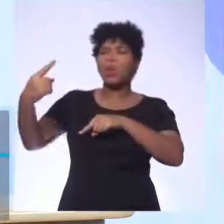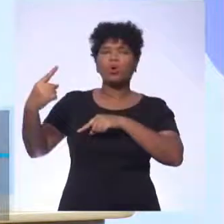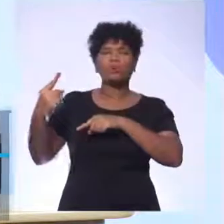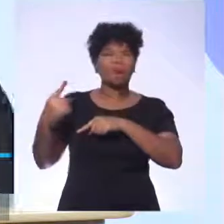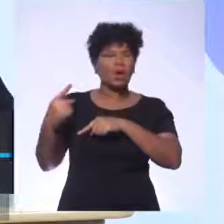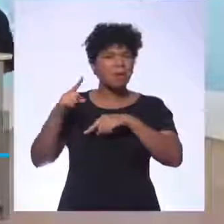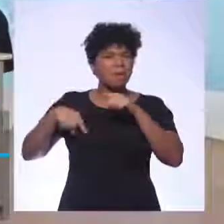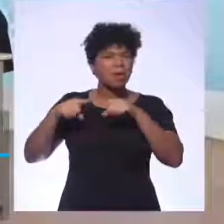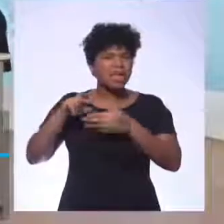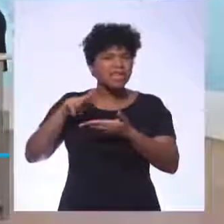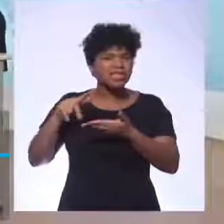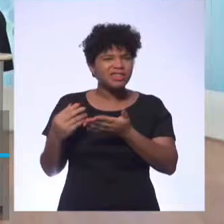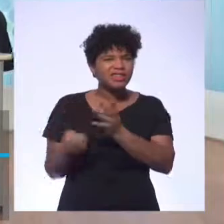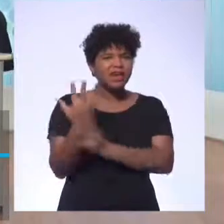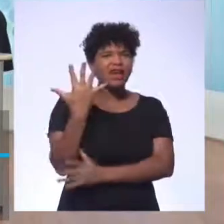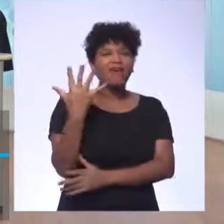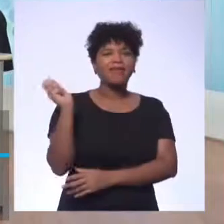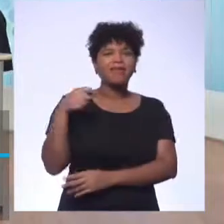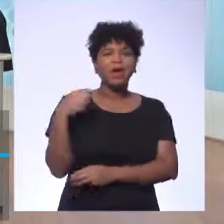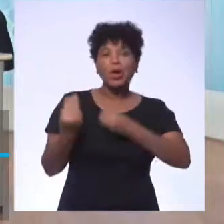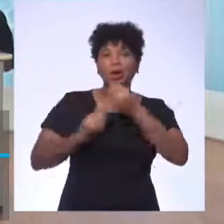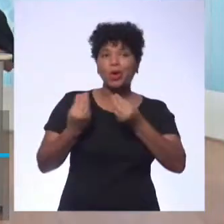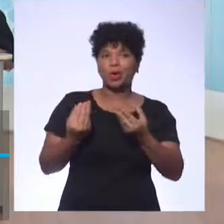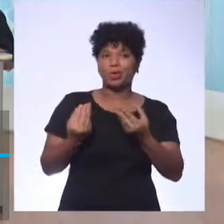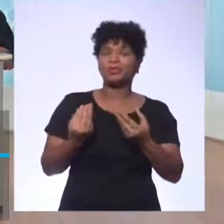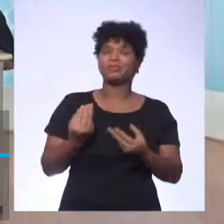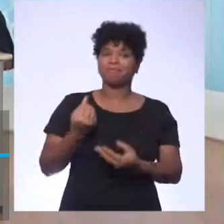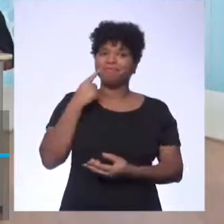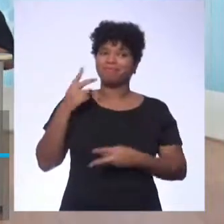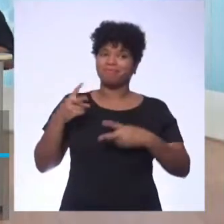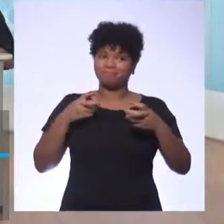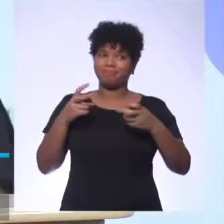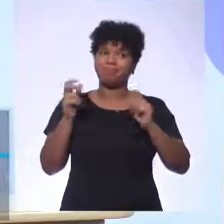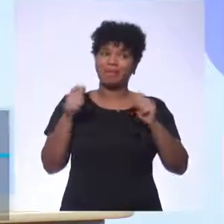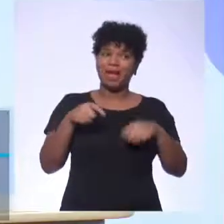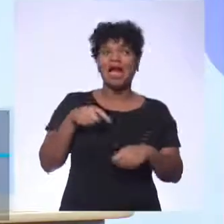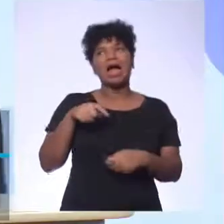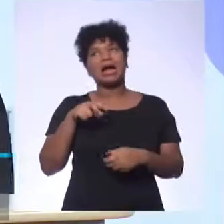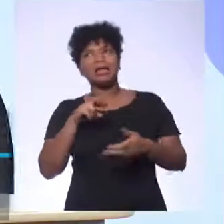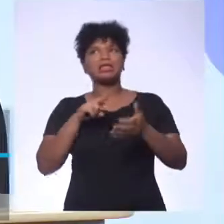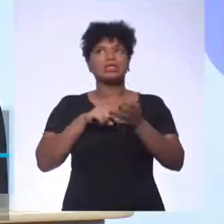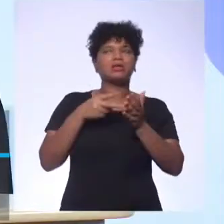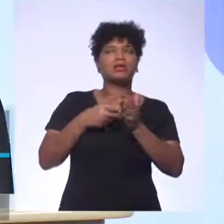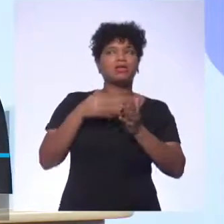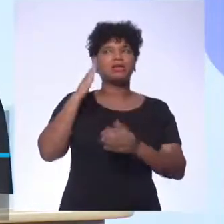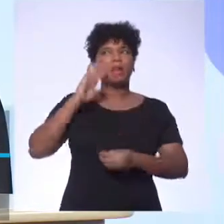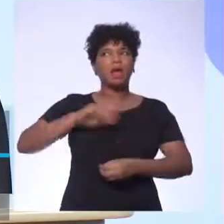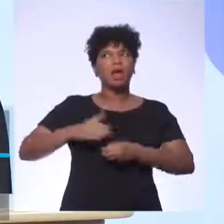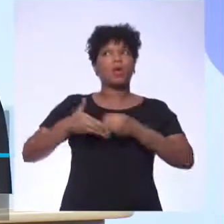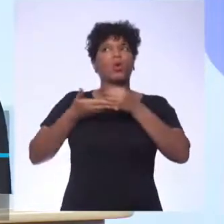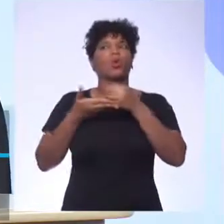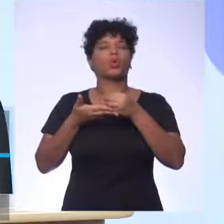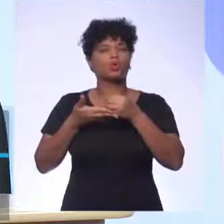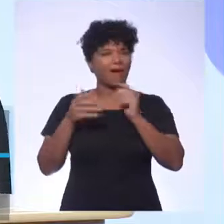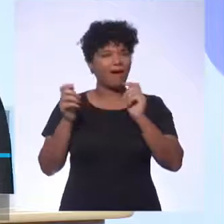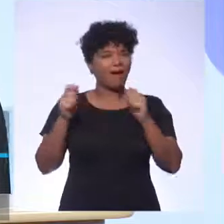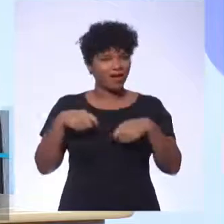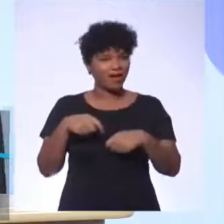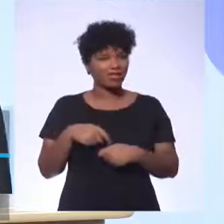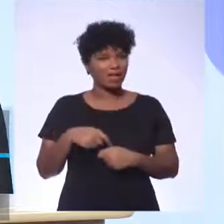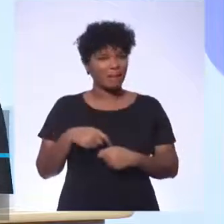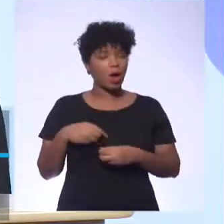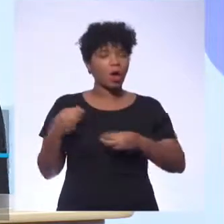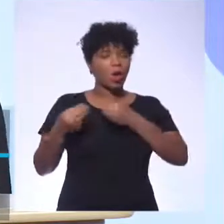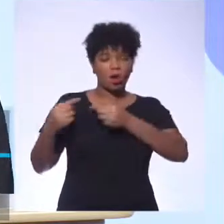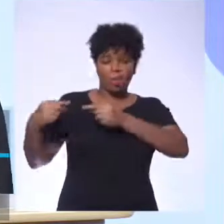futuras, nós vimos nas aulas passadas o quanto que, para entendermos o que é sustentabilidade, nós precisamos entender o ciclo